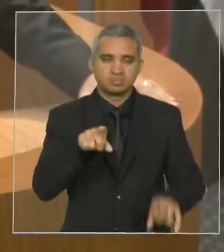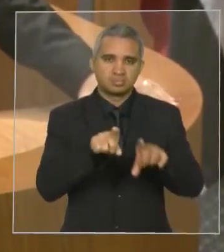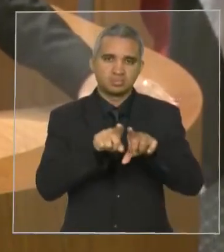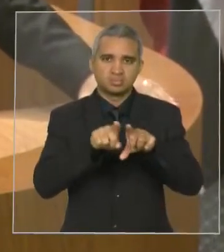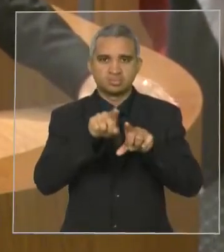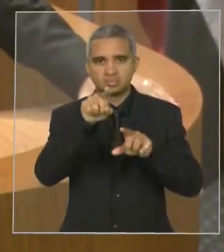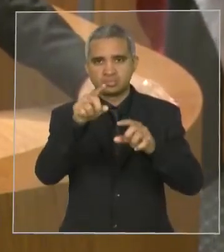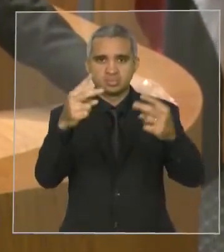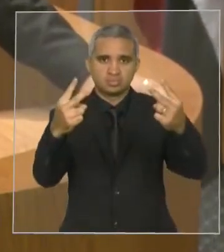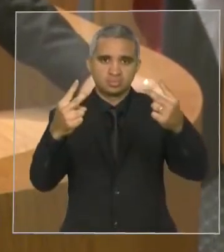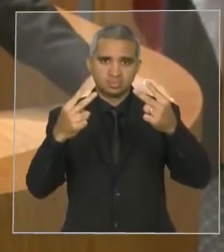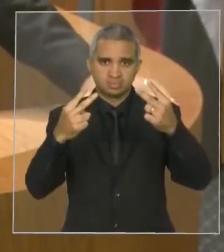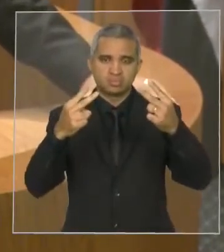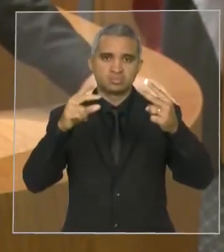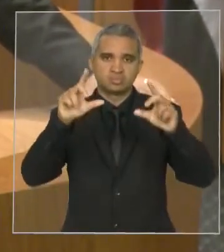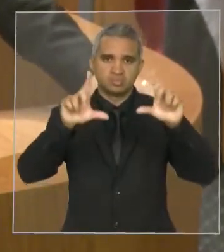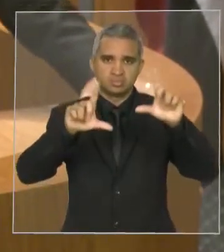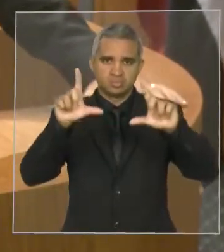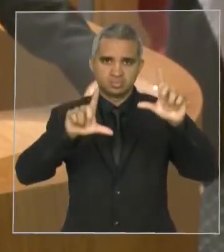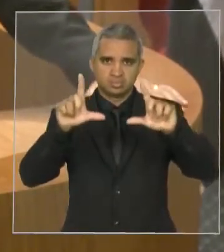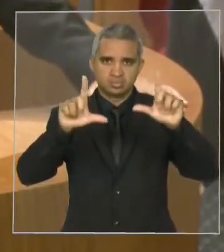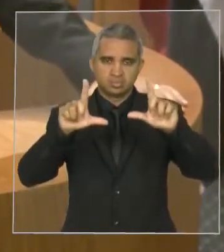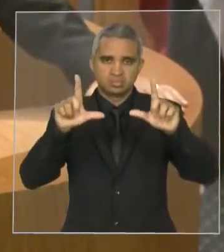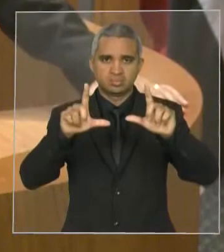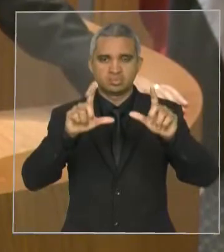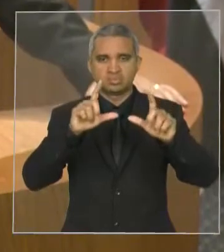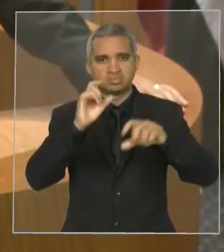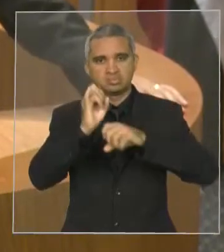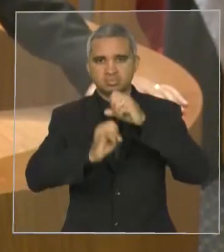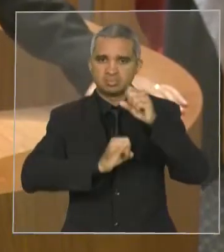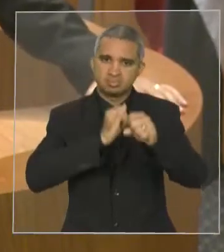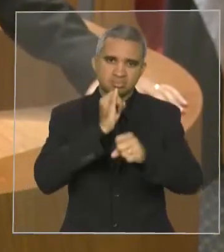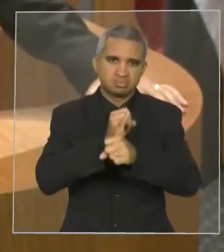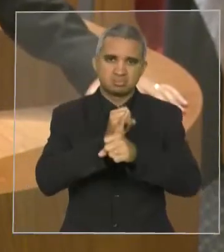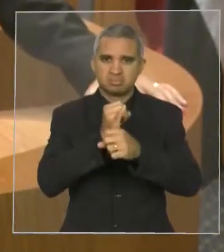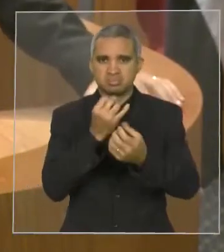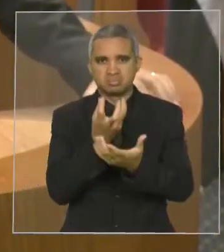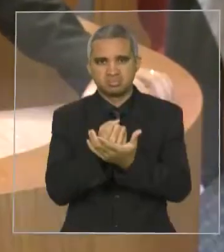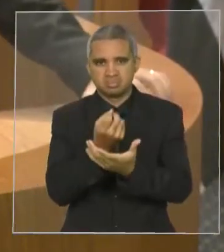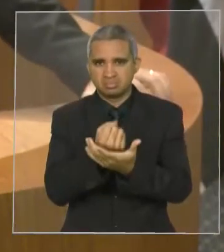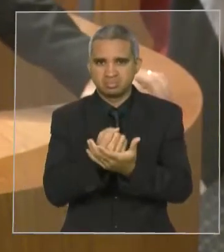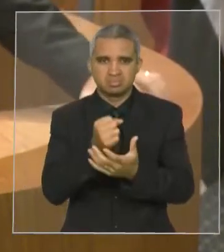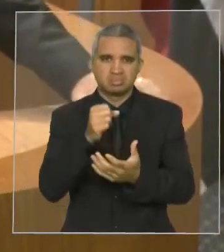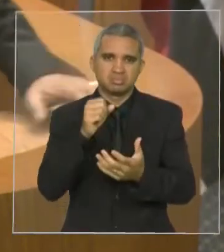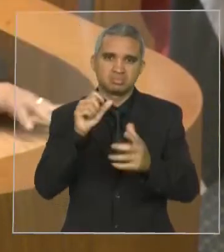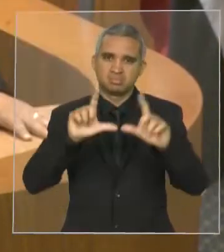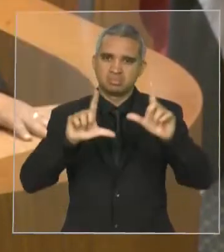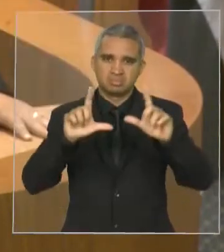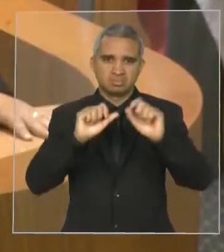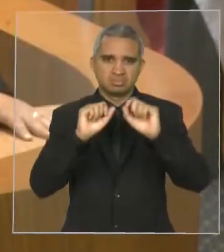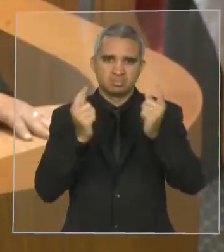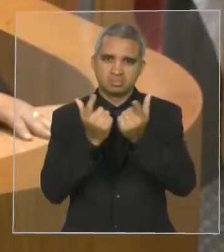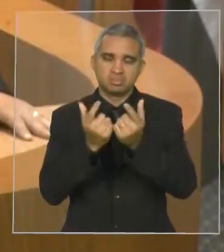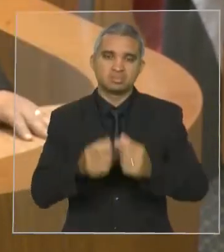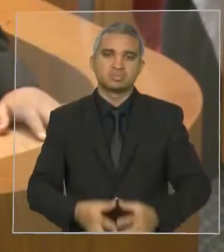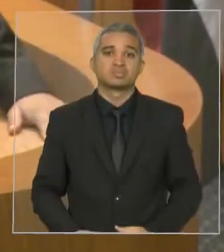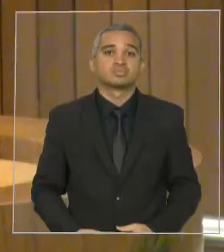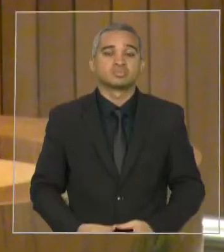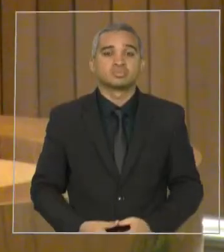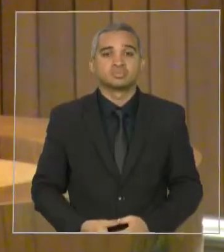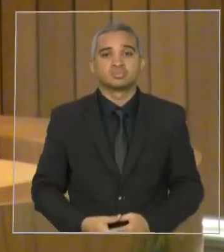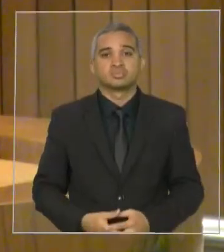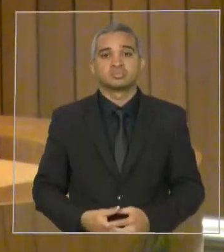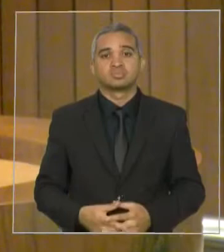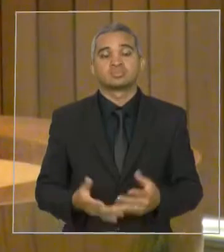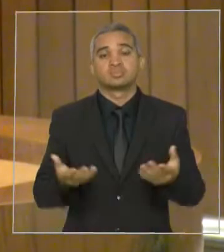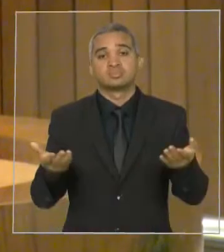sessão pelas redes sociais pelo aplicativo da tv assembléia eu venho destacar